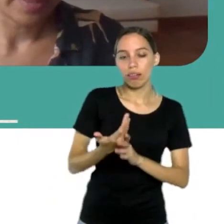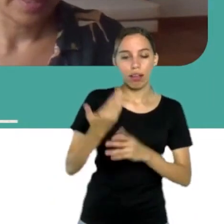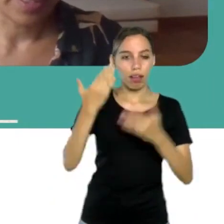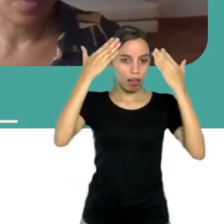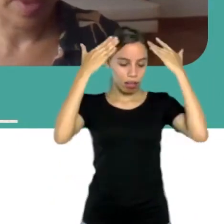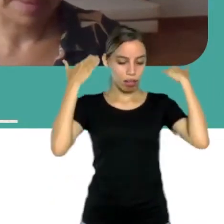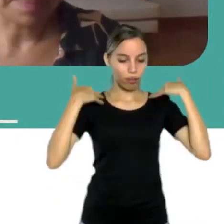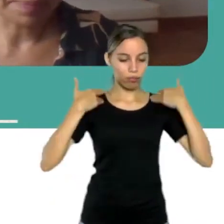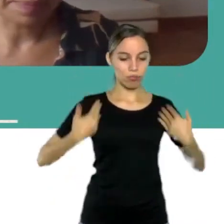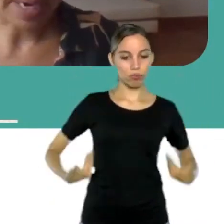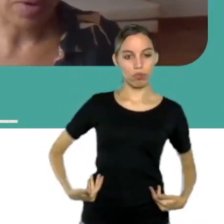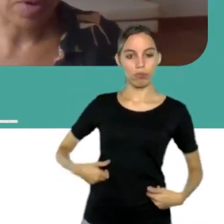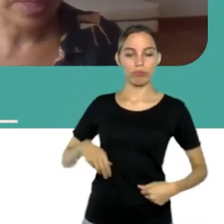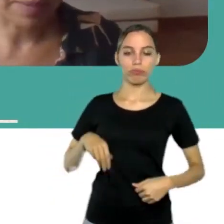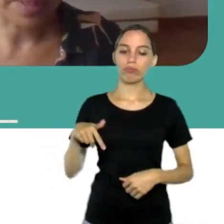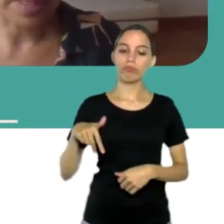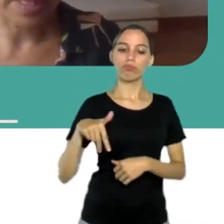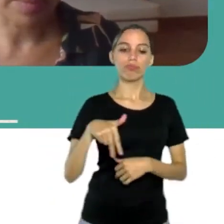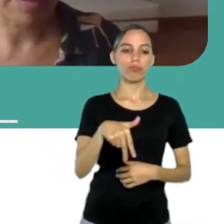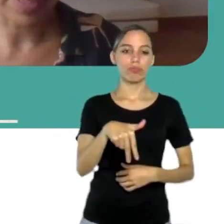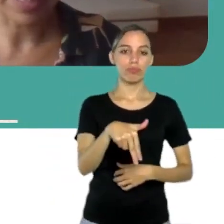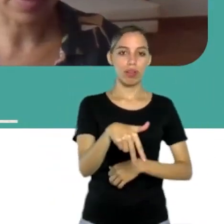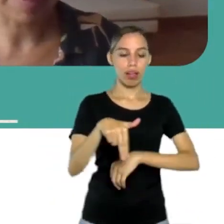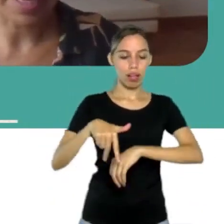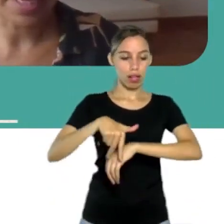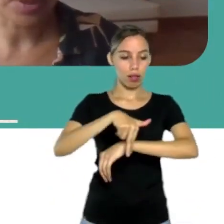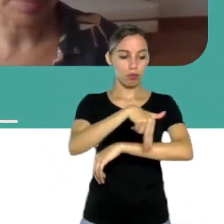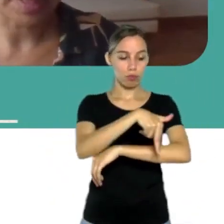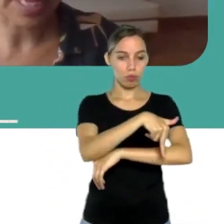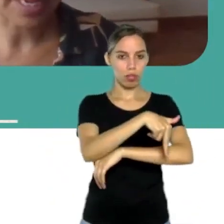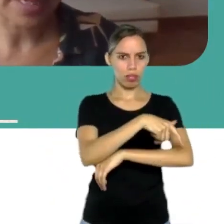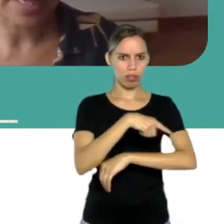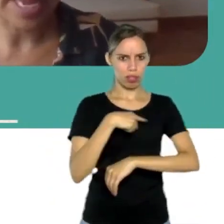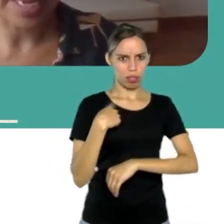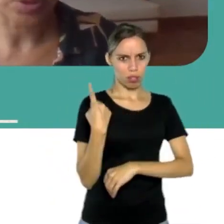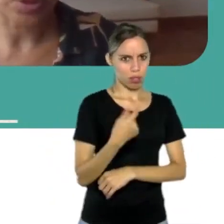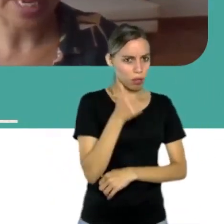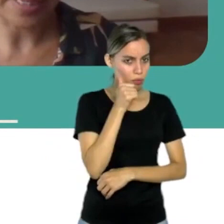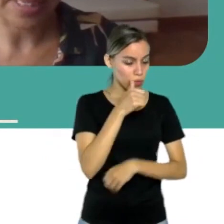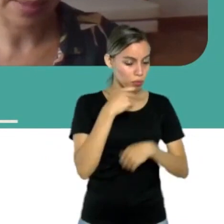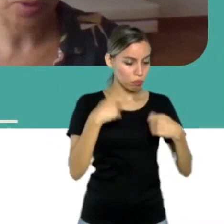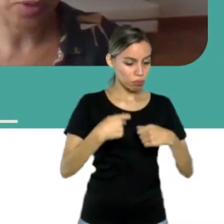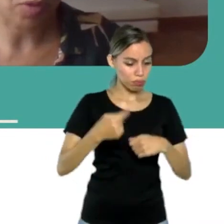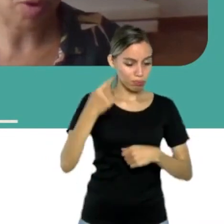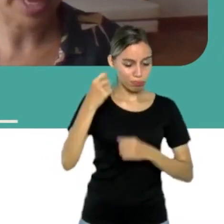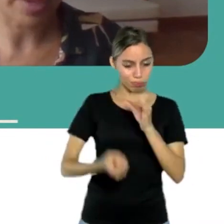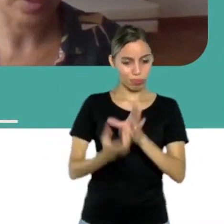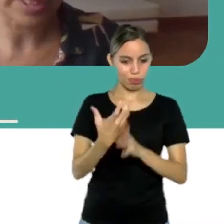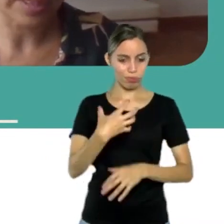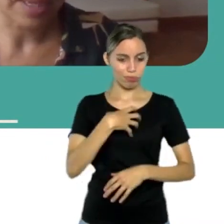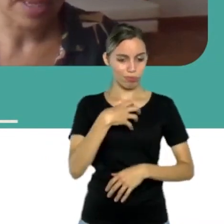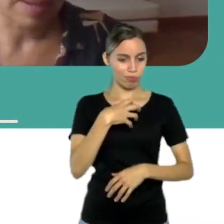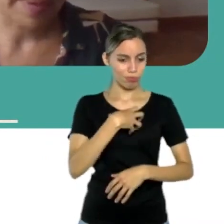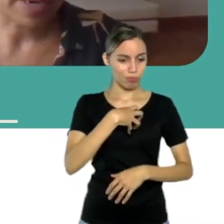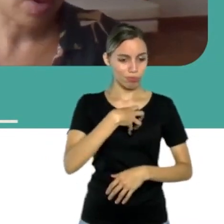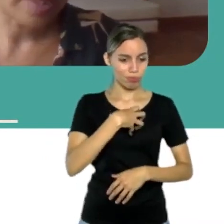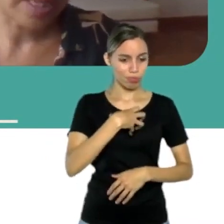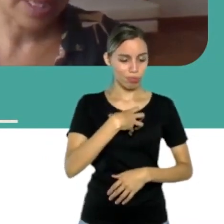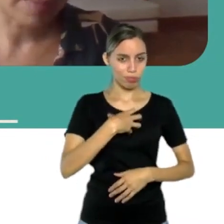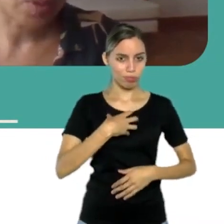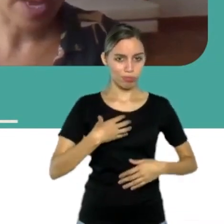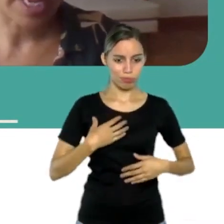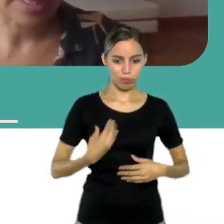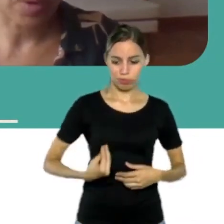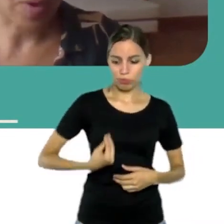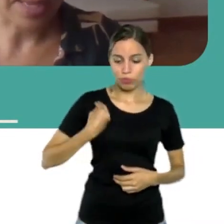rua. Não é. Para nós que precisamos inventar uma maneira de habitar a cidade onde nascemos ou qualquer outra, para nós